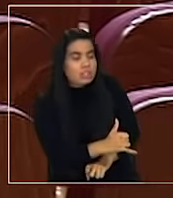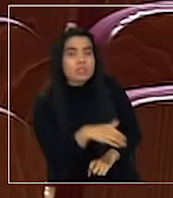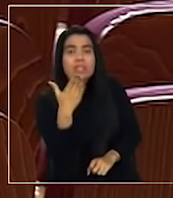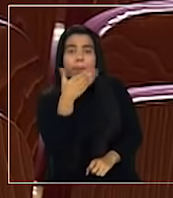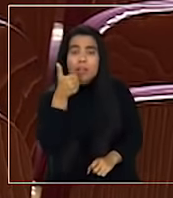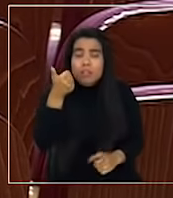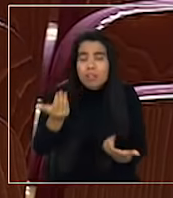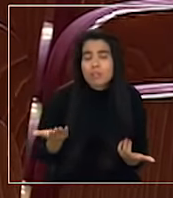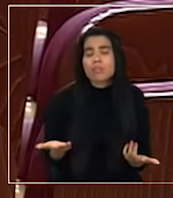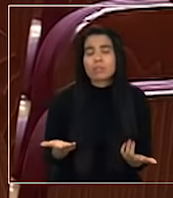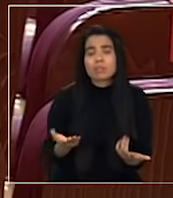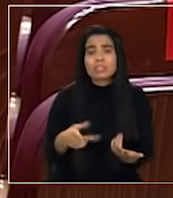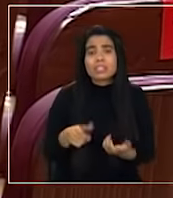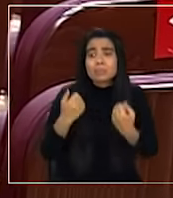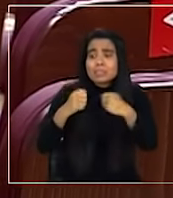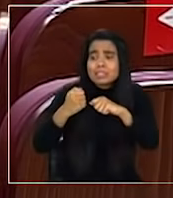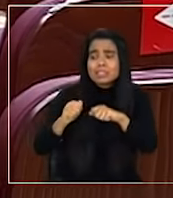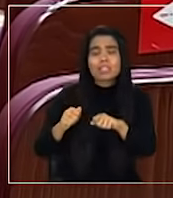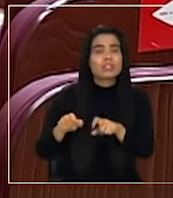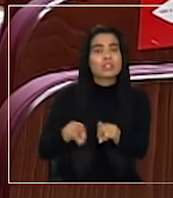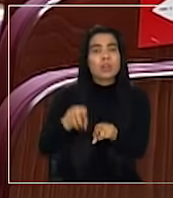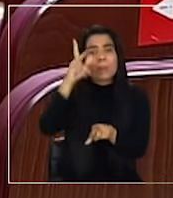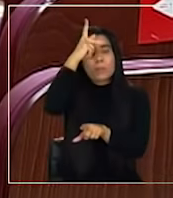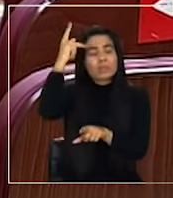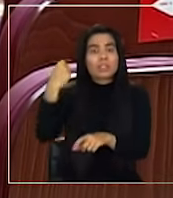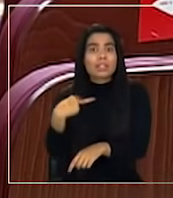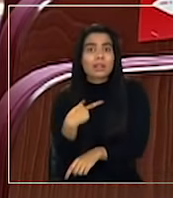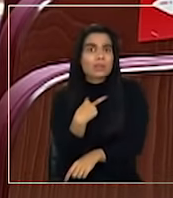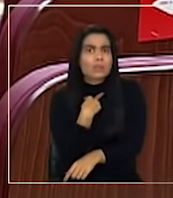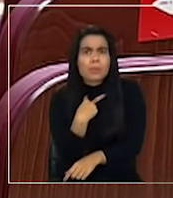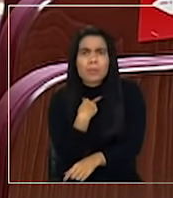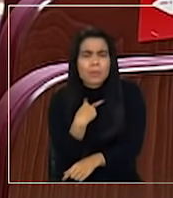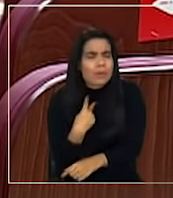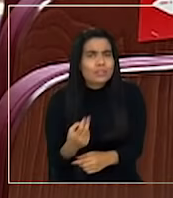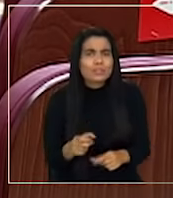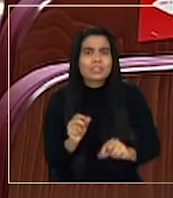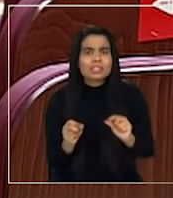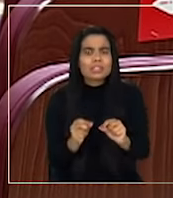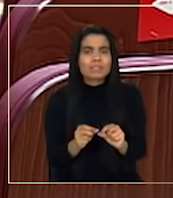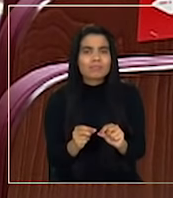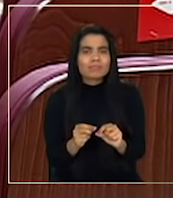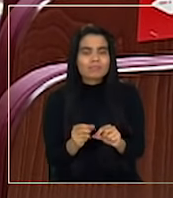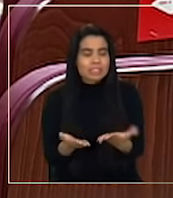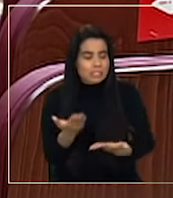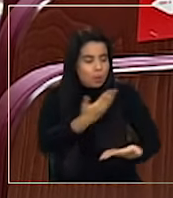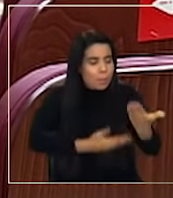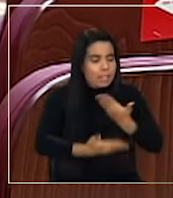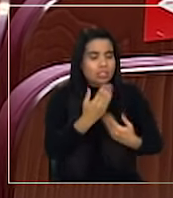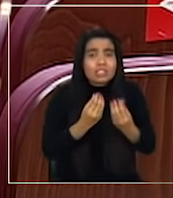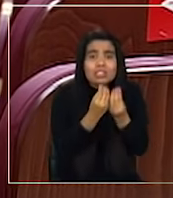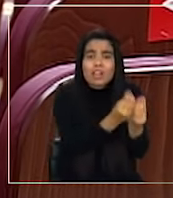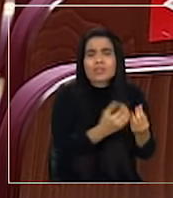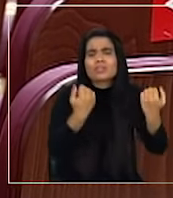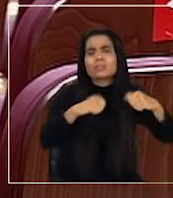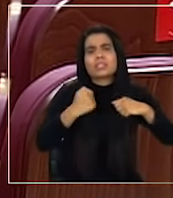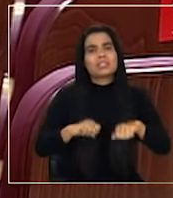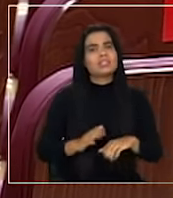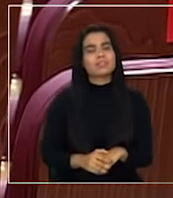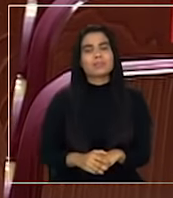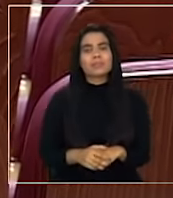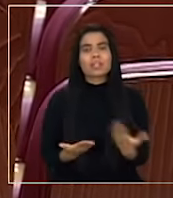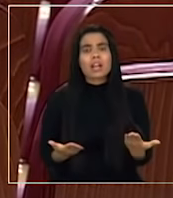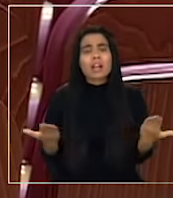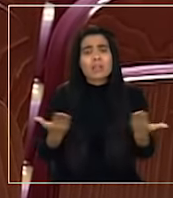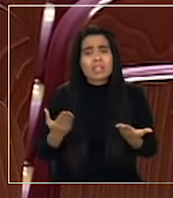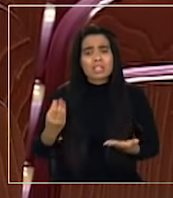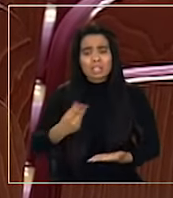dependendo de alguém que não pode dar para você aquilo que você precisa, meu amigo, minha amiga, coloca a tua vida na palavra